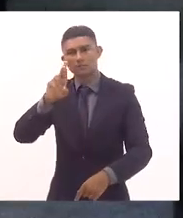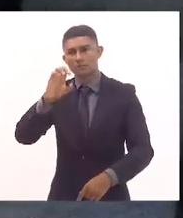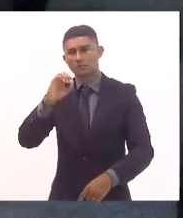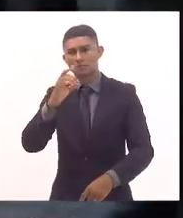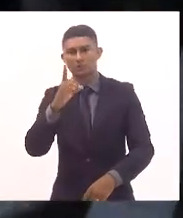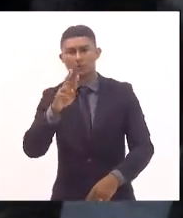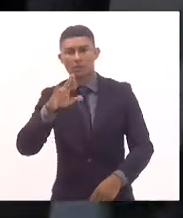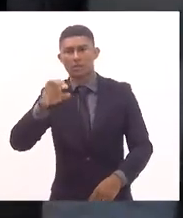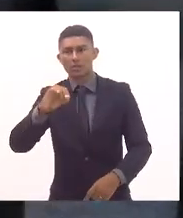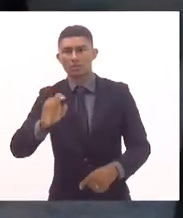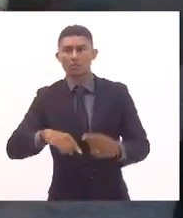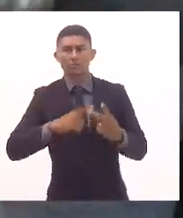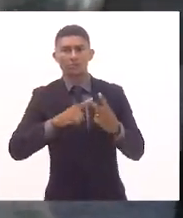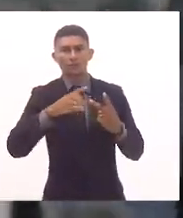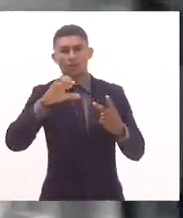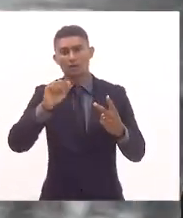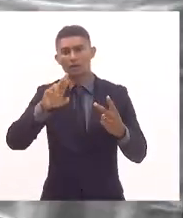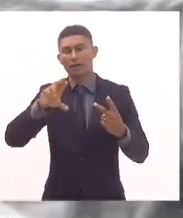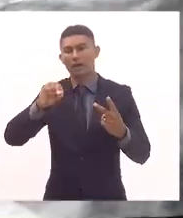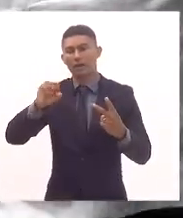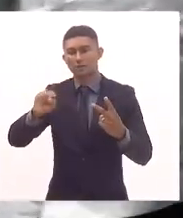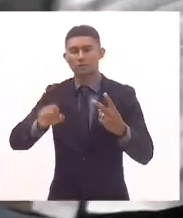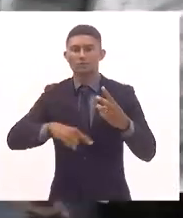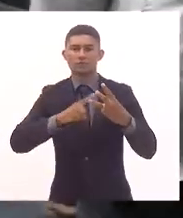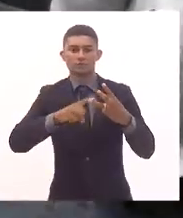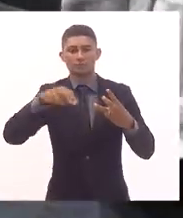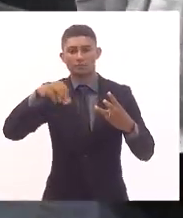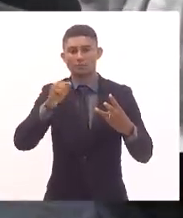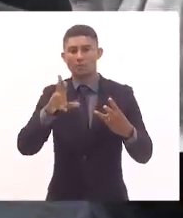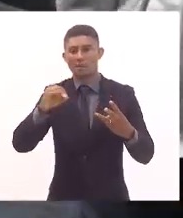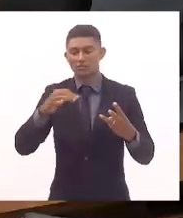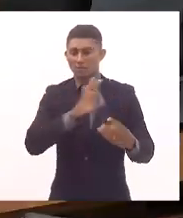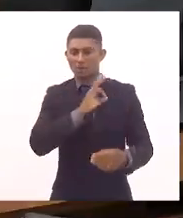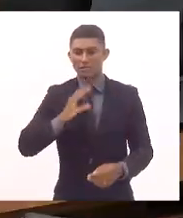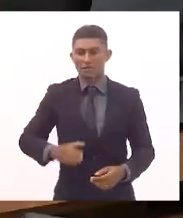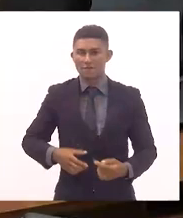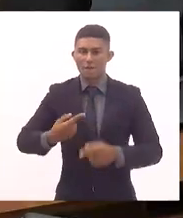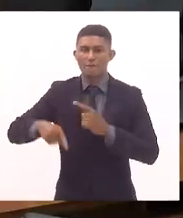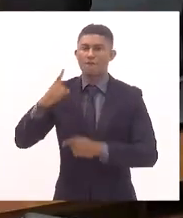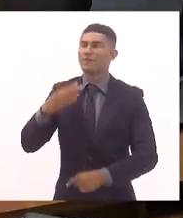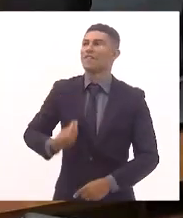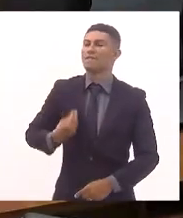Carlos Augusto e Márcio Galberto. E viva a Polícia Civil.